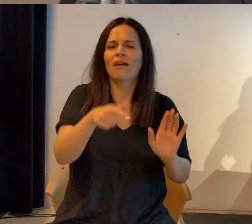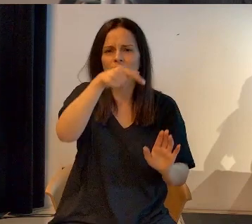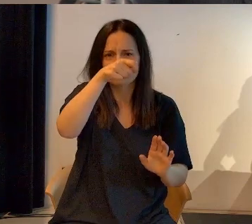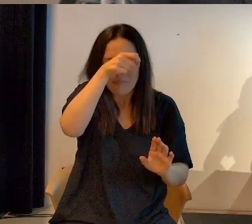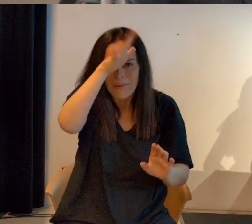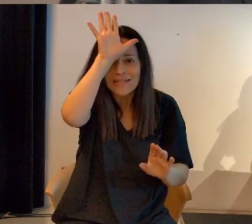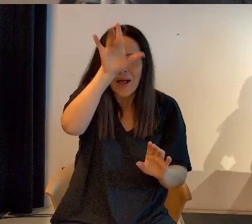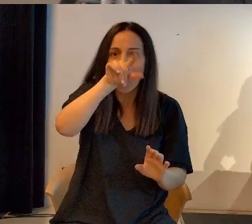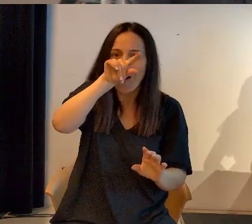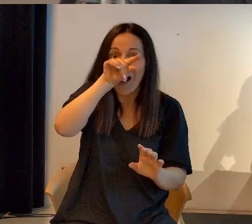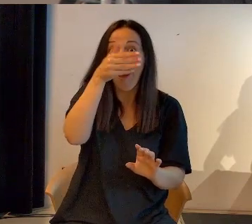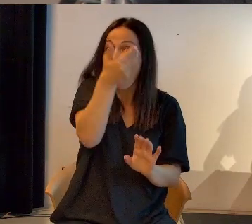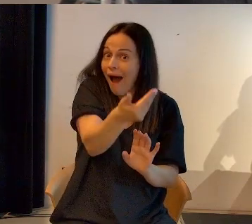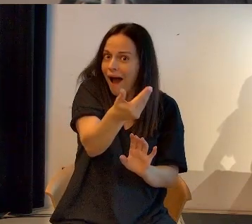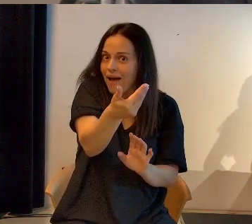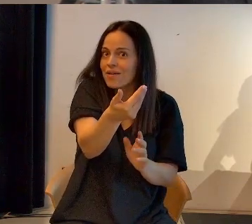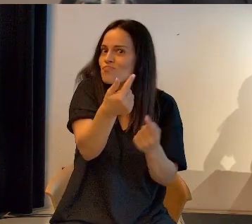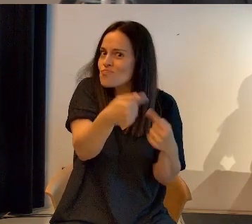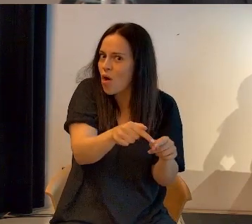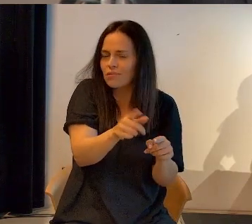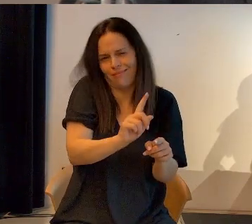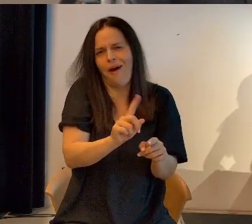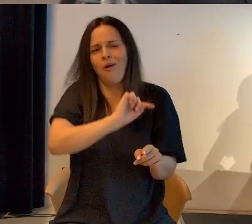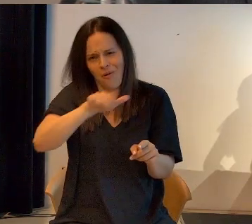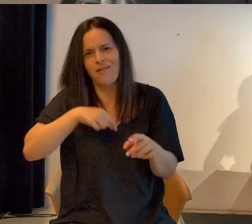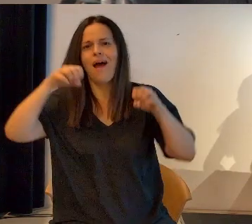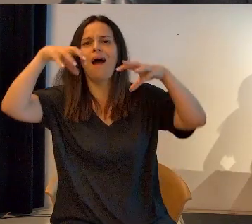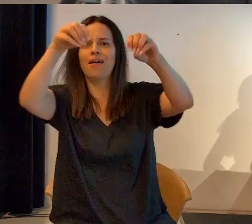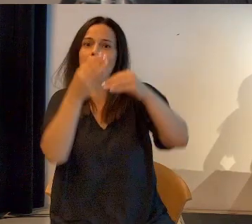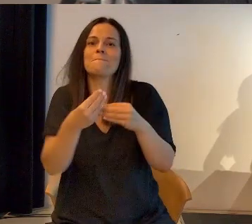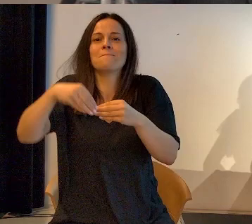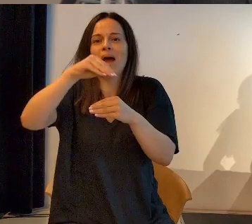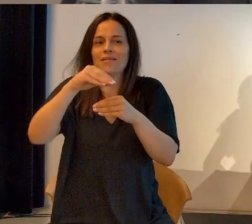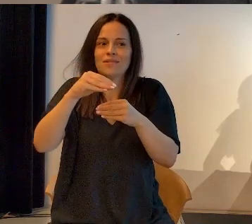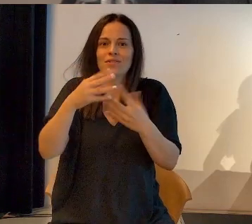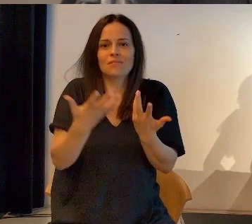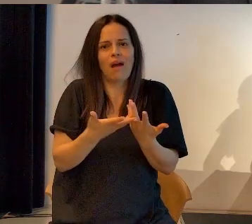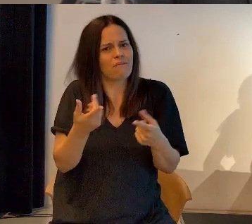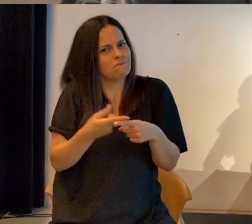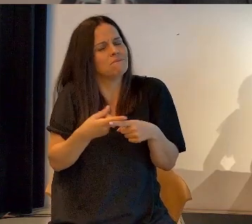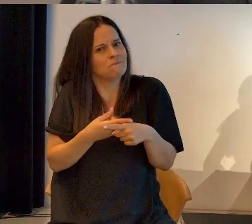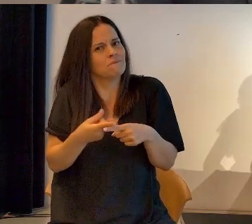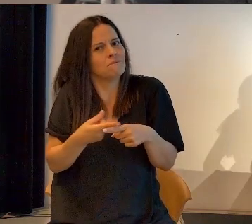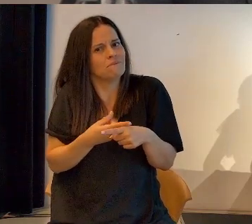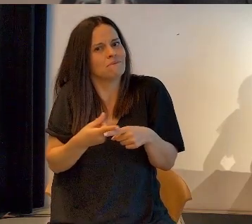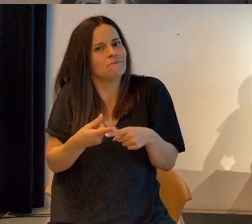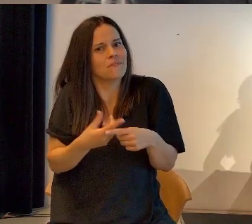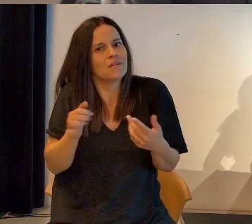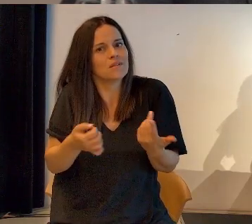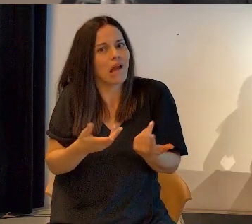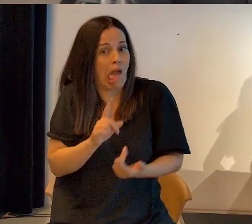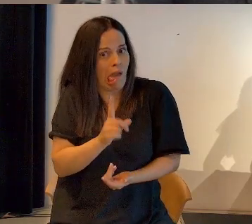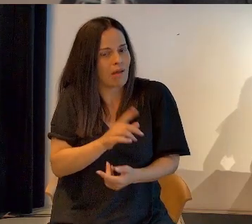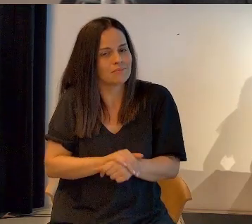portanto, vejam bem que estamos a fazer também por aí. Mas é muito interessante essa parte, e portanto, isso